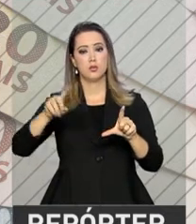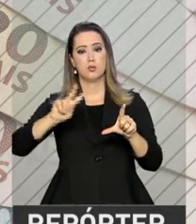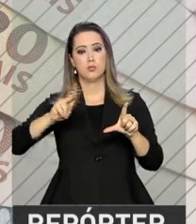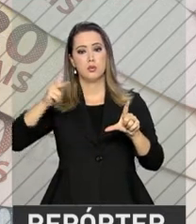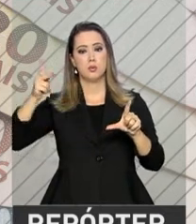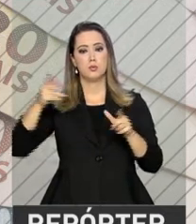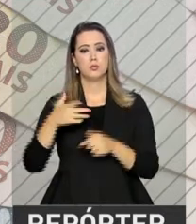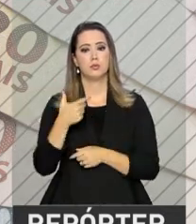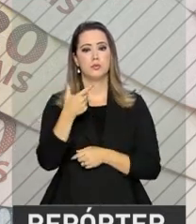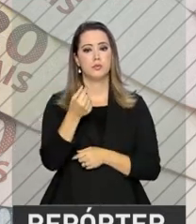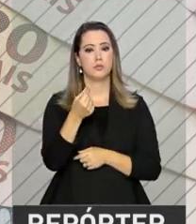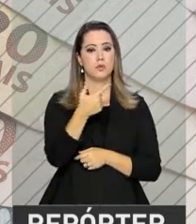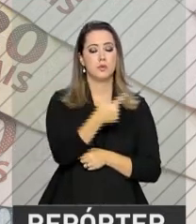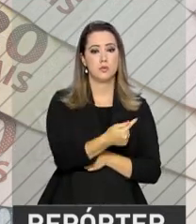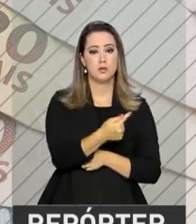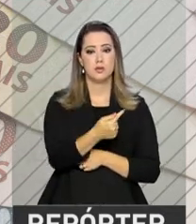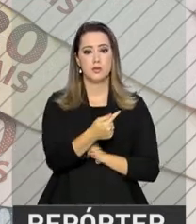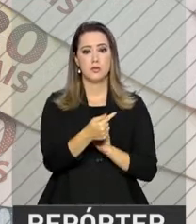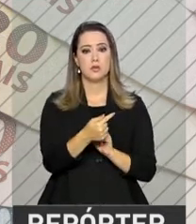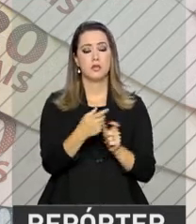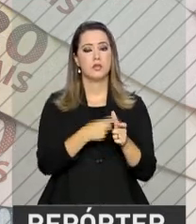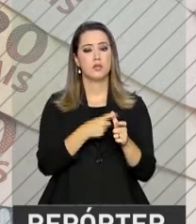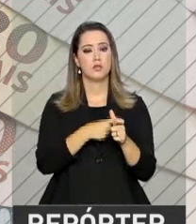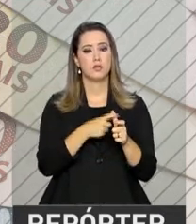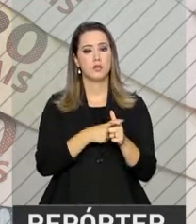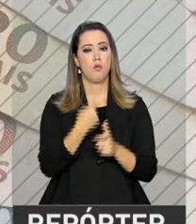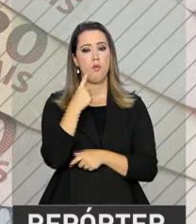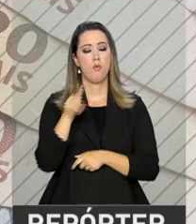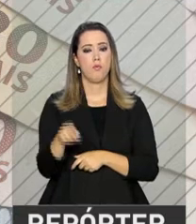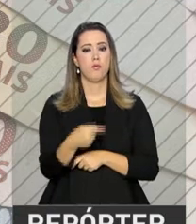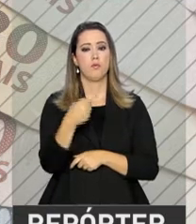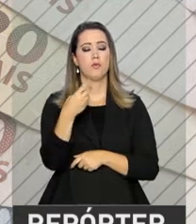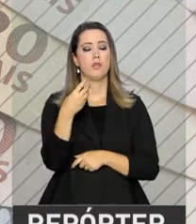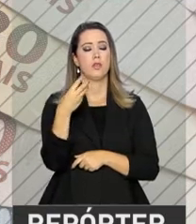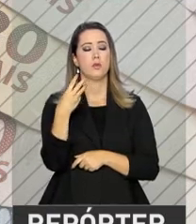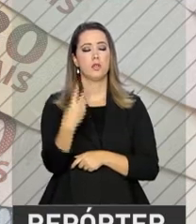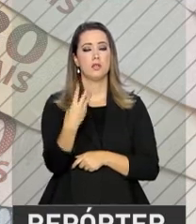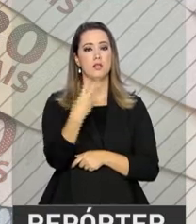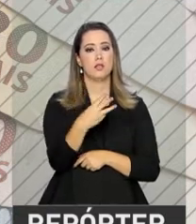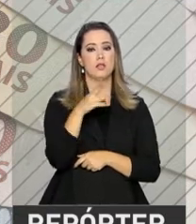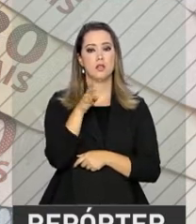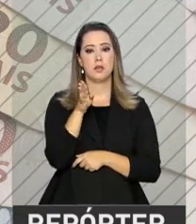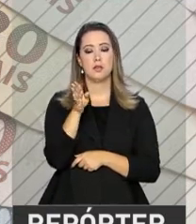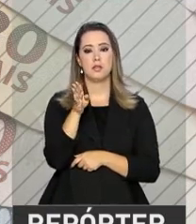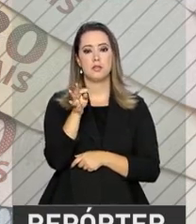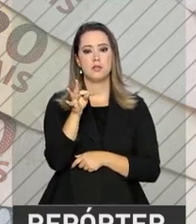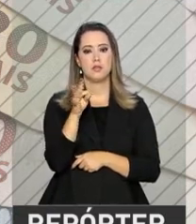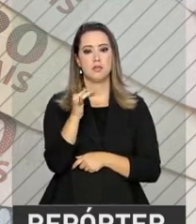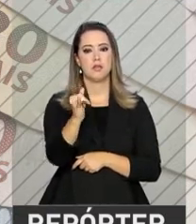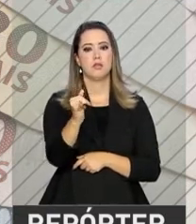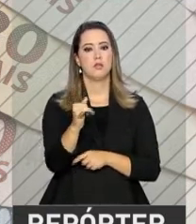dobrou em 2007 o estoque da dívida estava em 1 trilhão 330 bilhões de reais